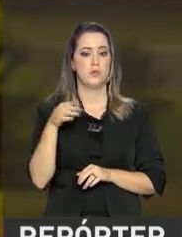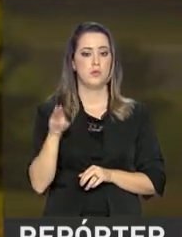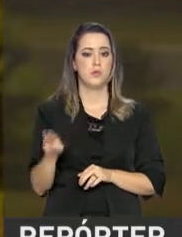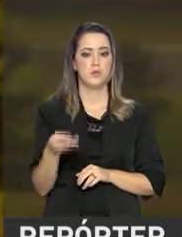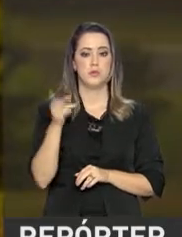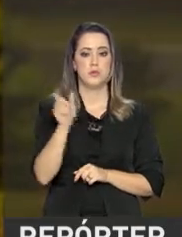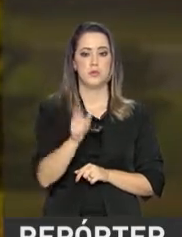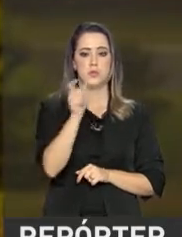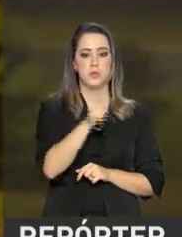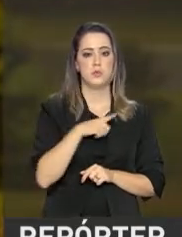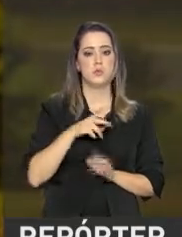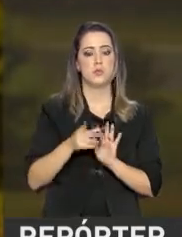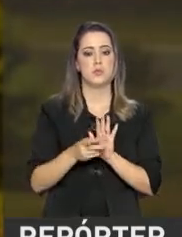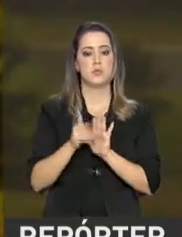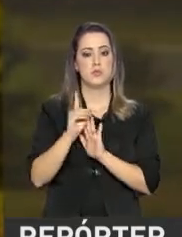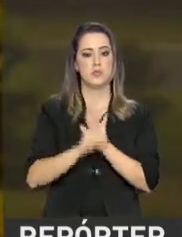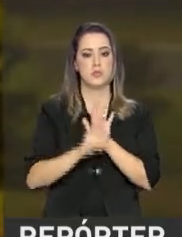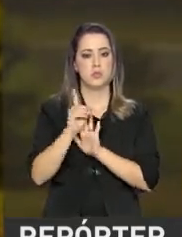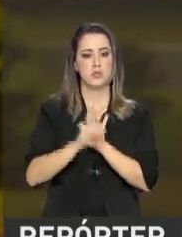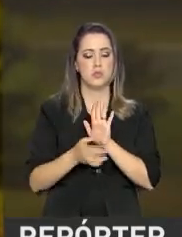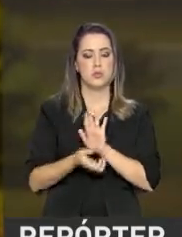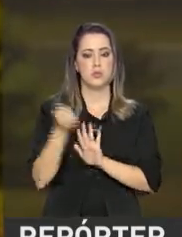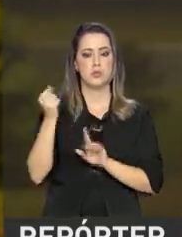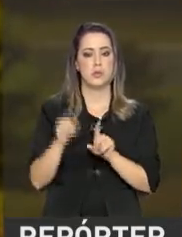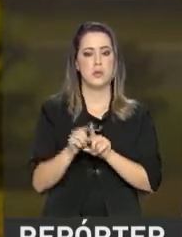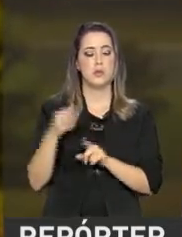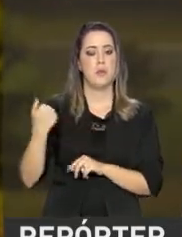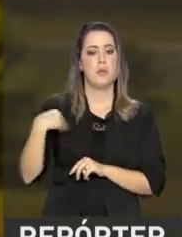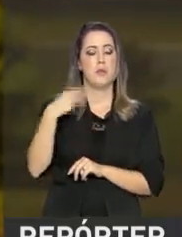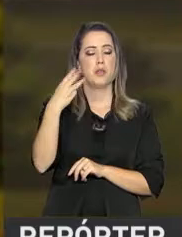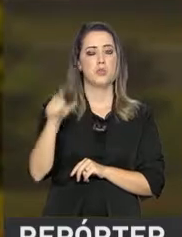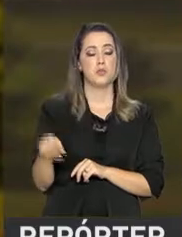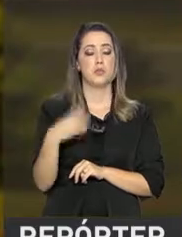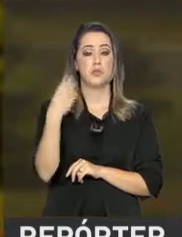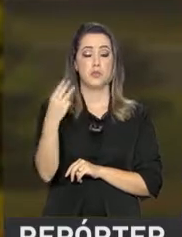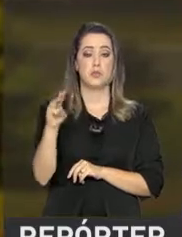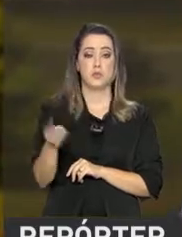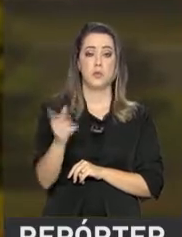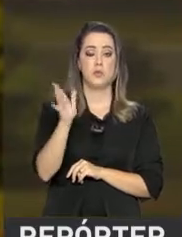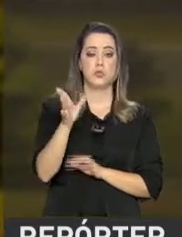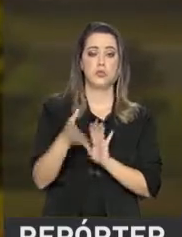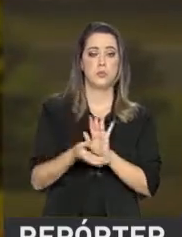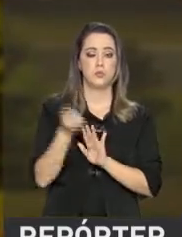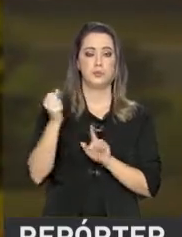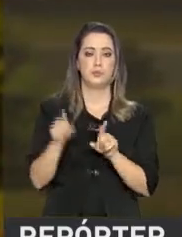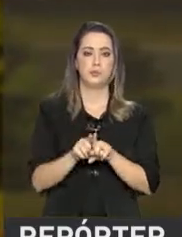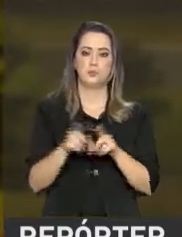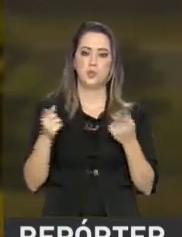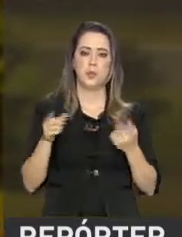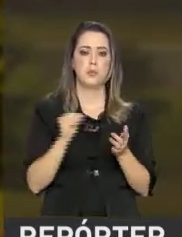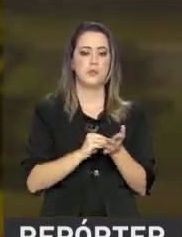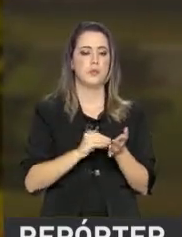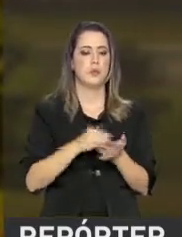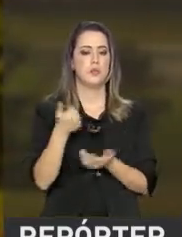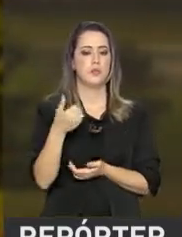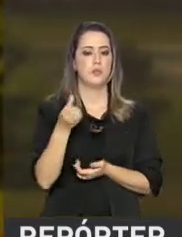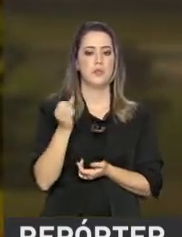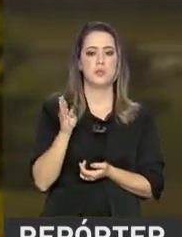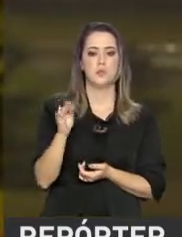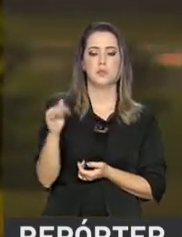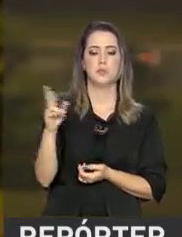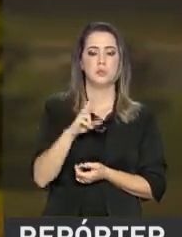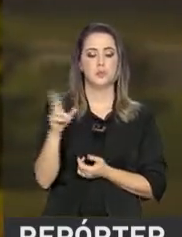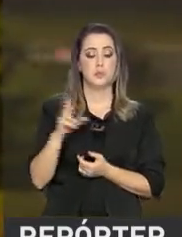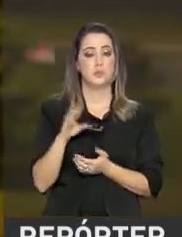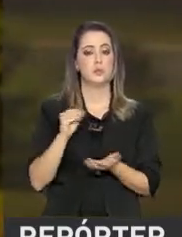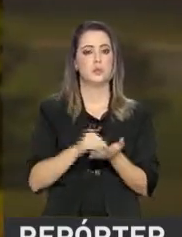sacar o benefício um pouco mais de 3 milhões já retirar o dinheiro mas ainda tem 16 bilhões de reais disponíveis